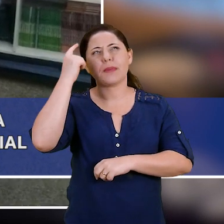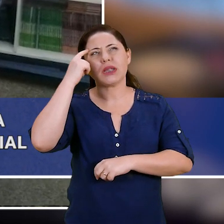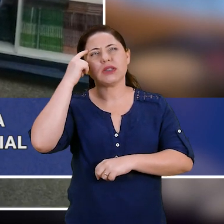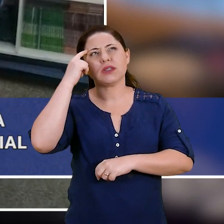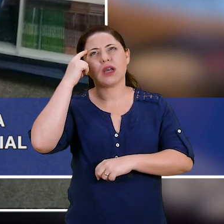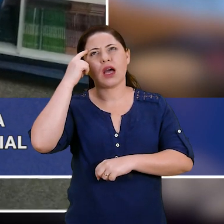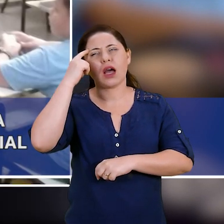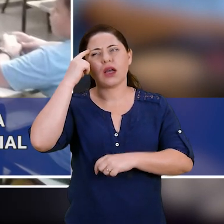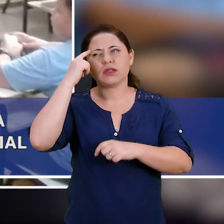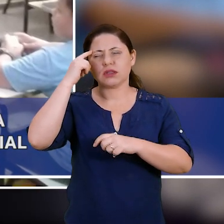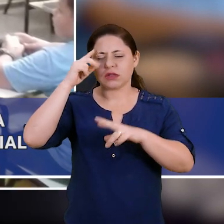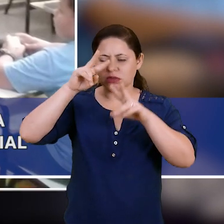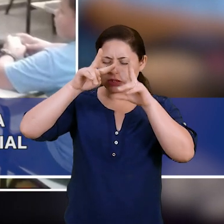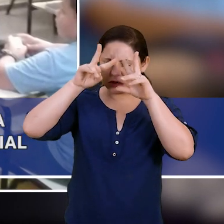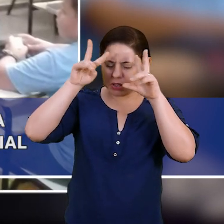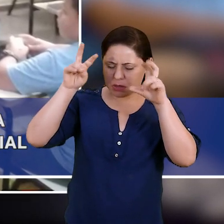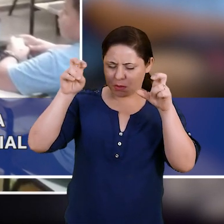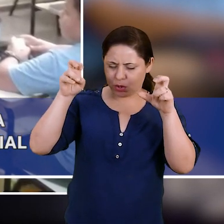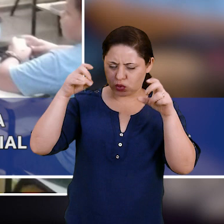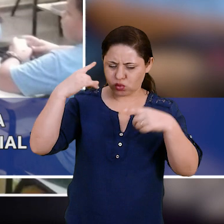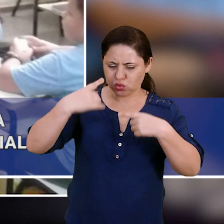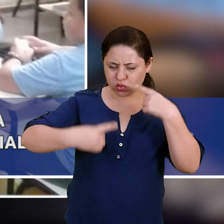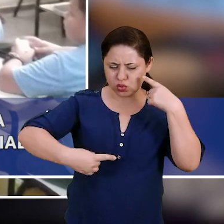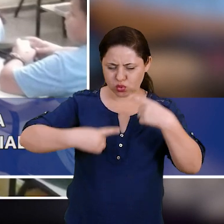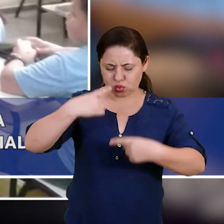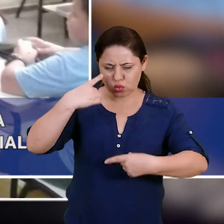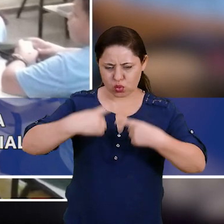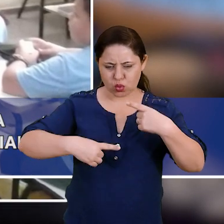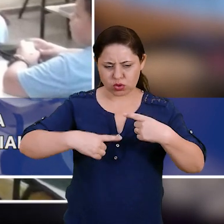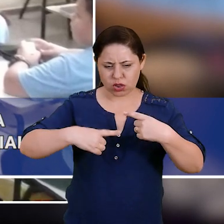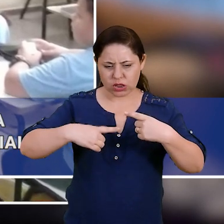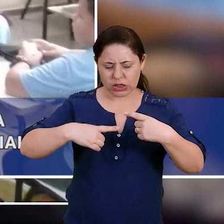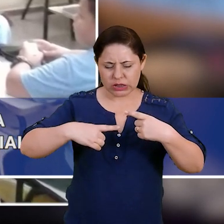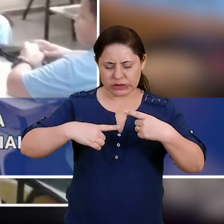que a gente reflita, desconstrua